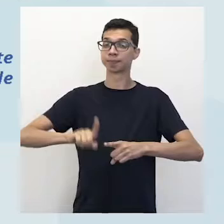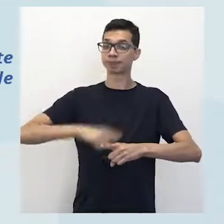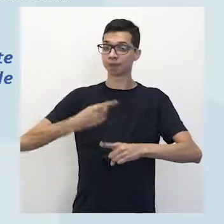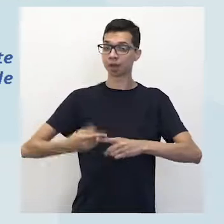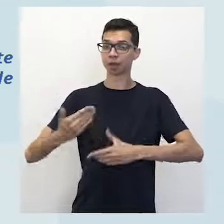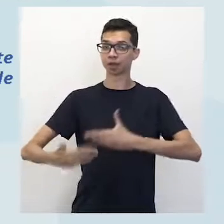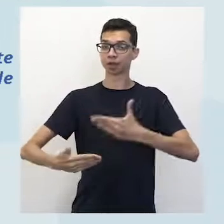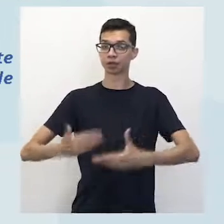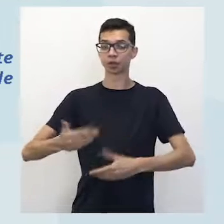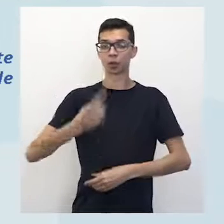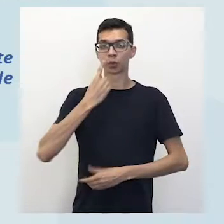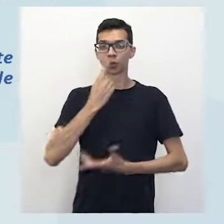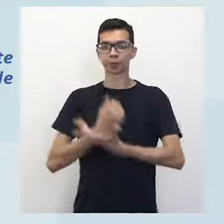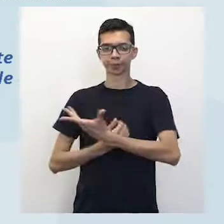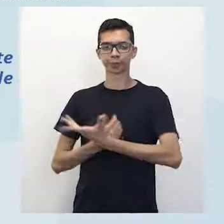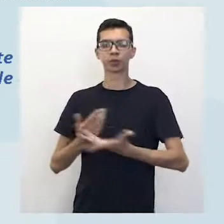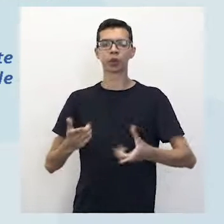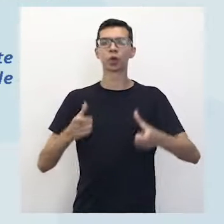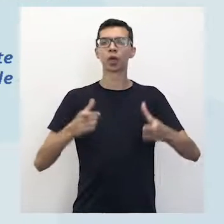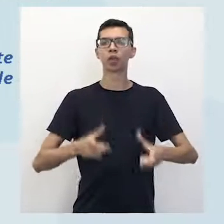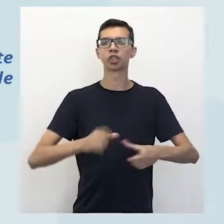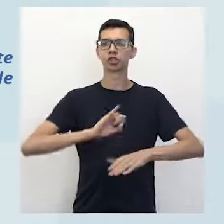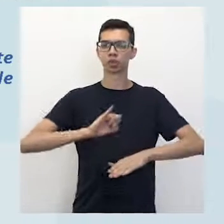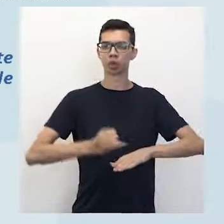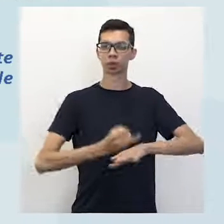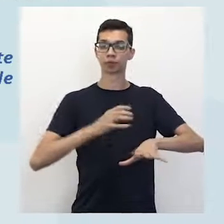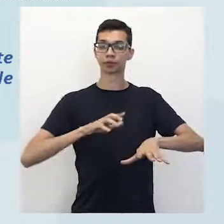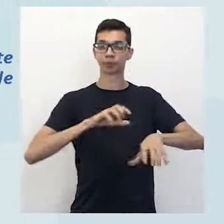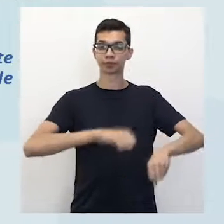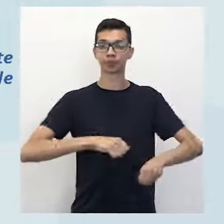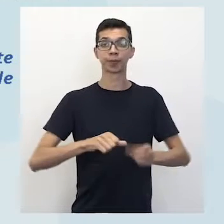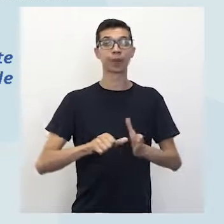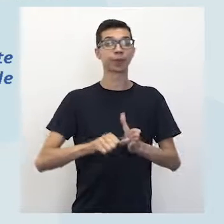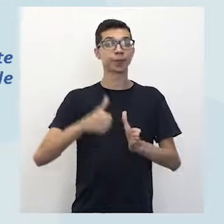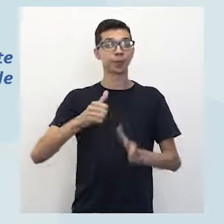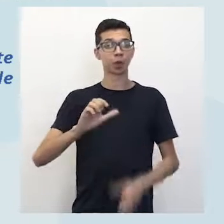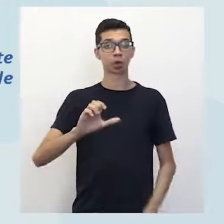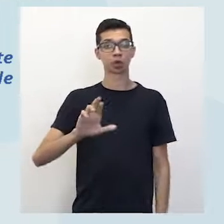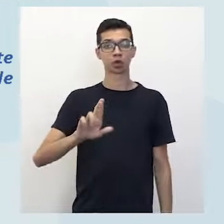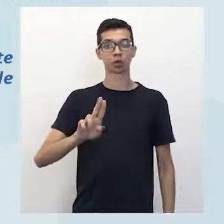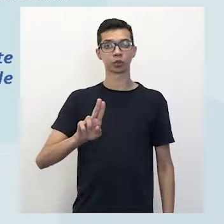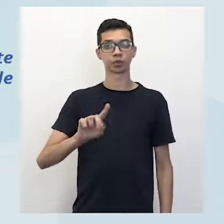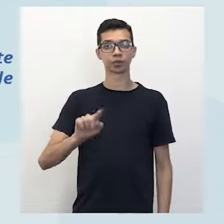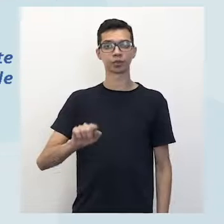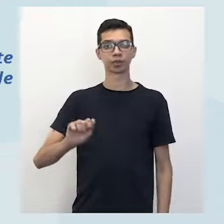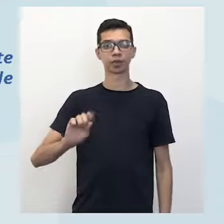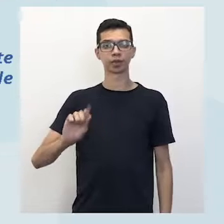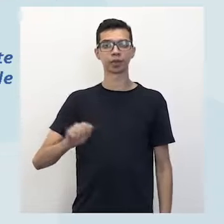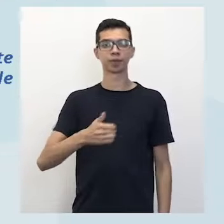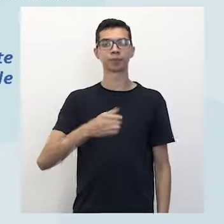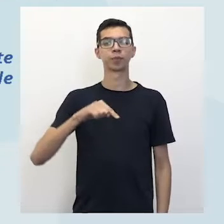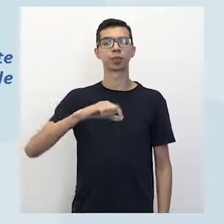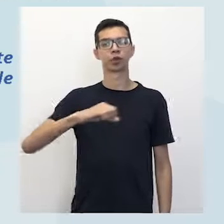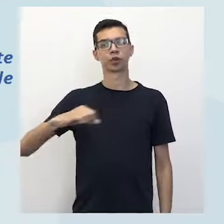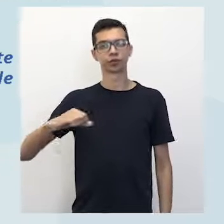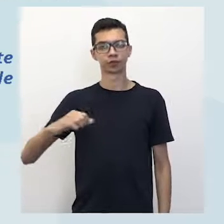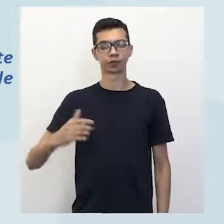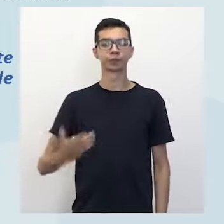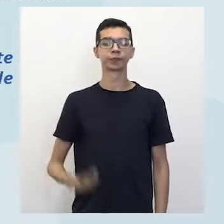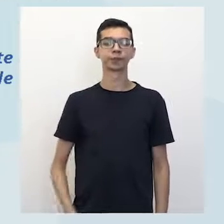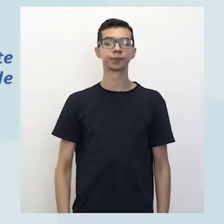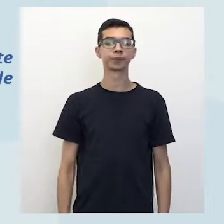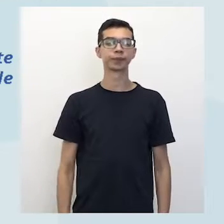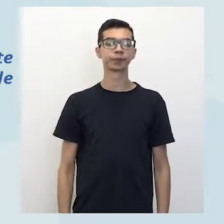representação da tomada de Jerusalém durante a primeira cruzada, em 1099, em um manuscrito medieval, lembrando que